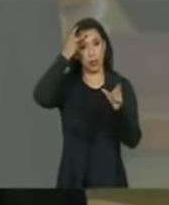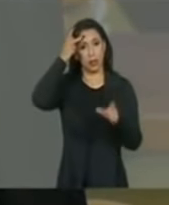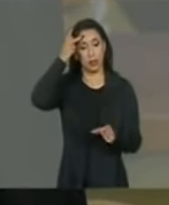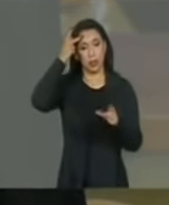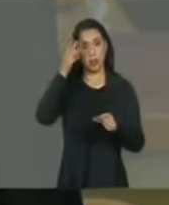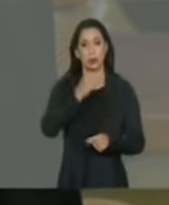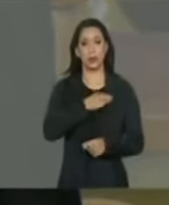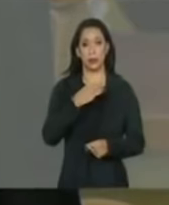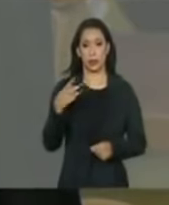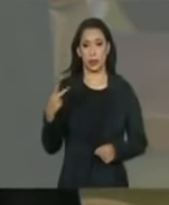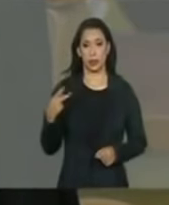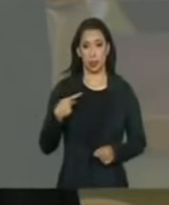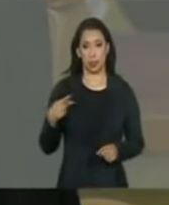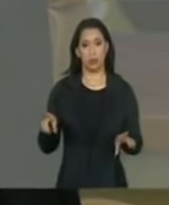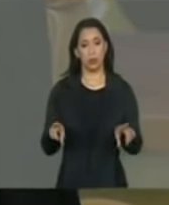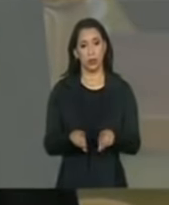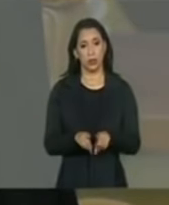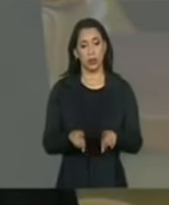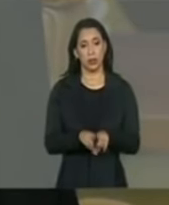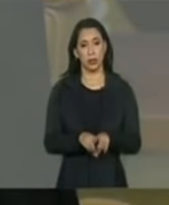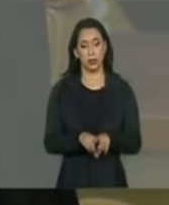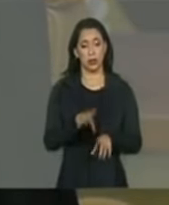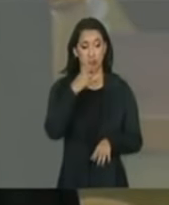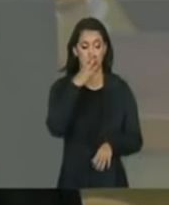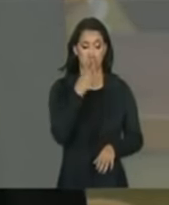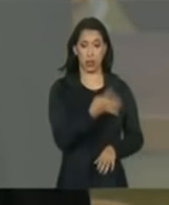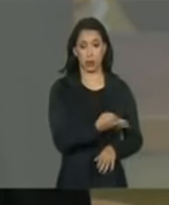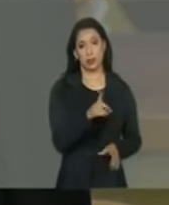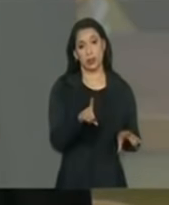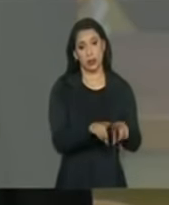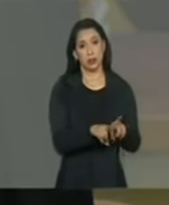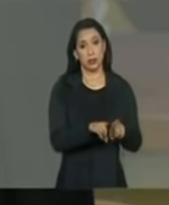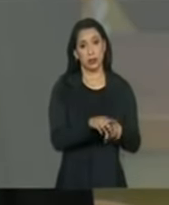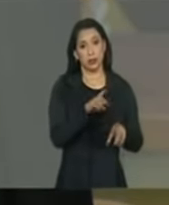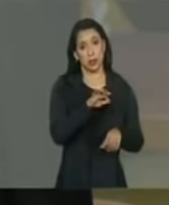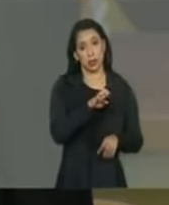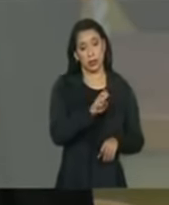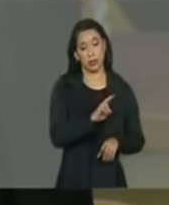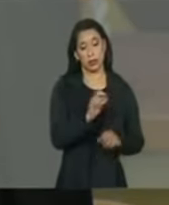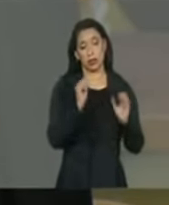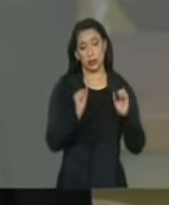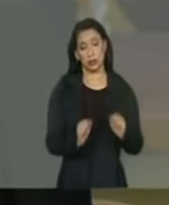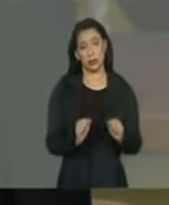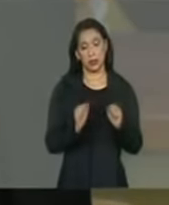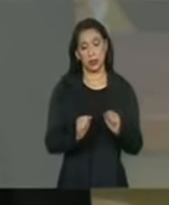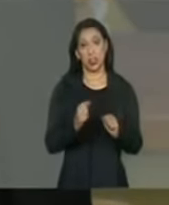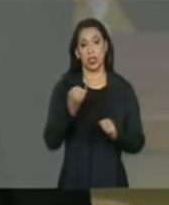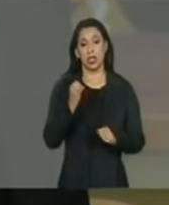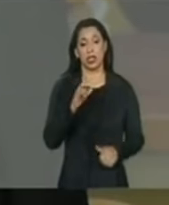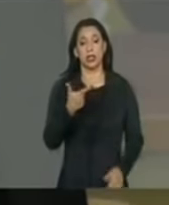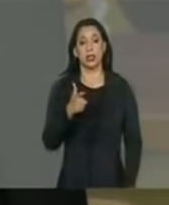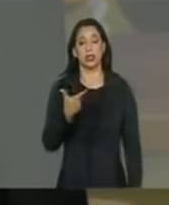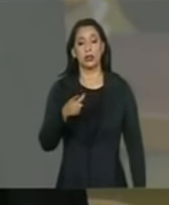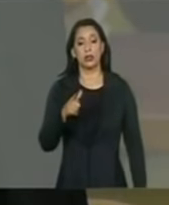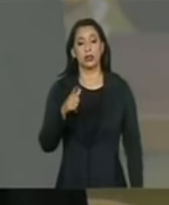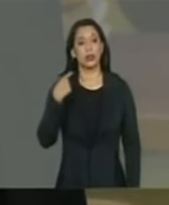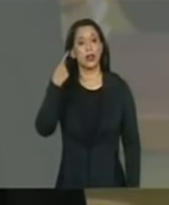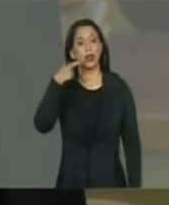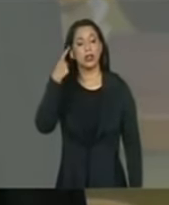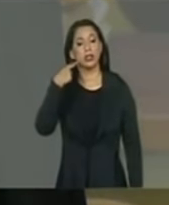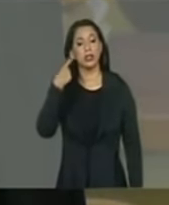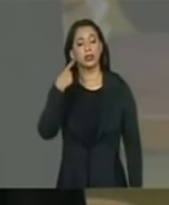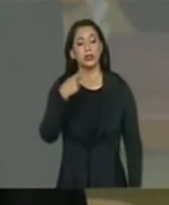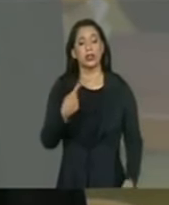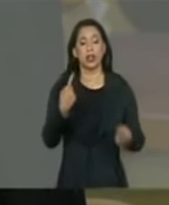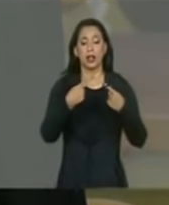público e também aos próprios acusados se não forem o advogado em fringe seus deveres profissionais